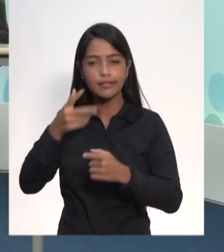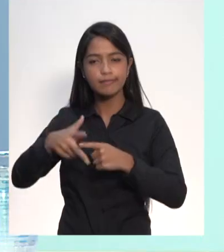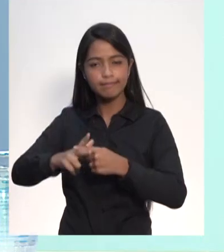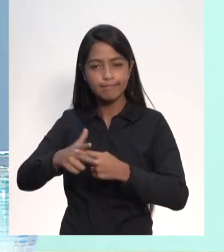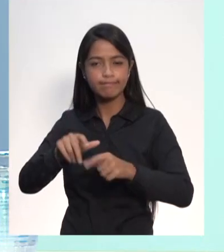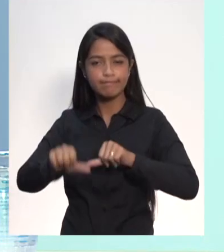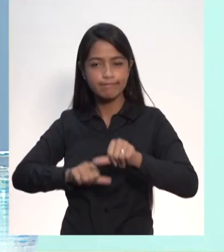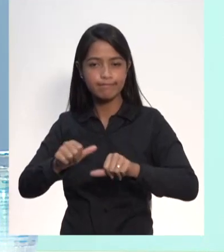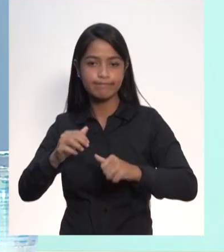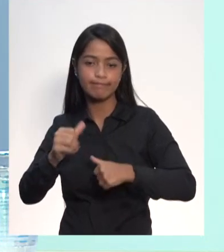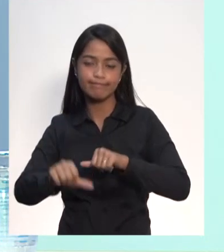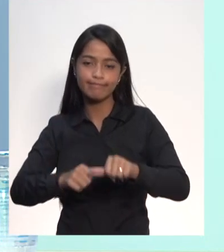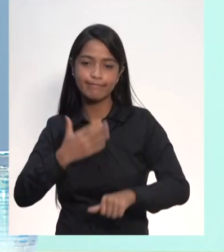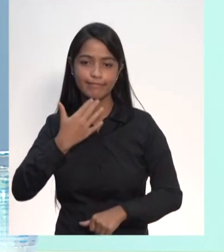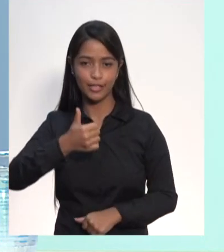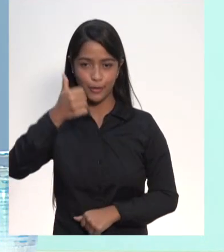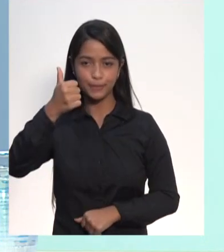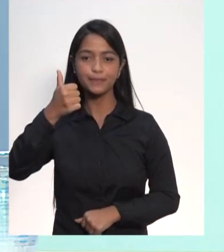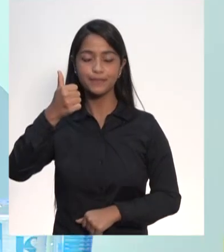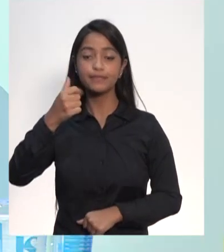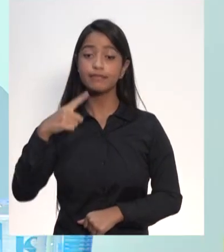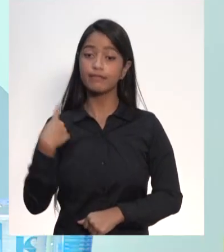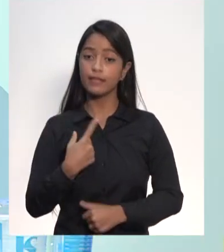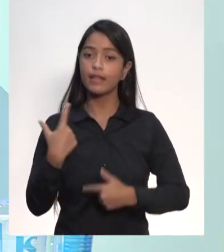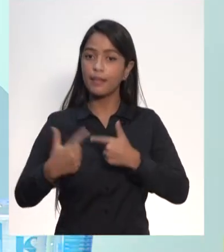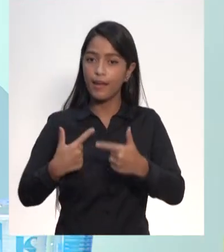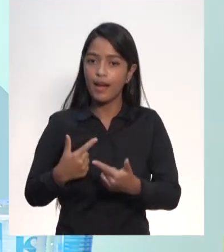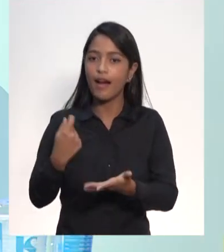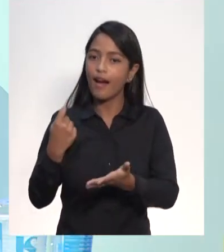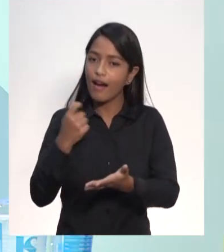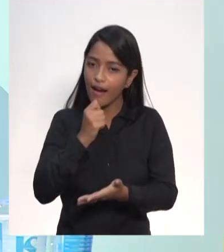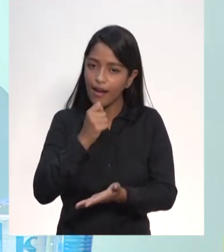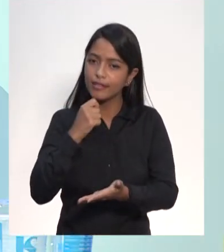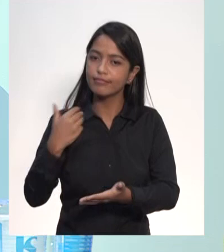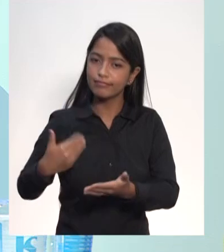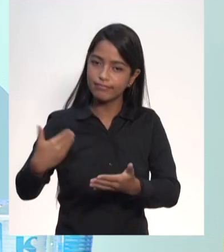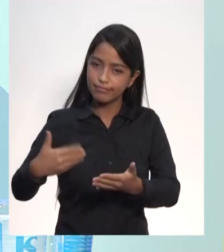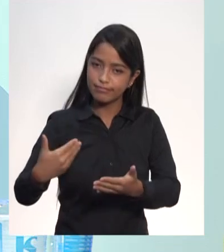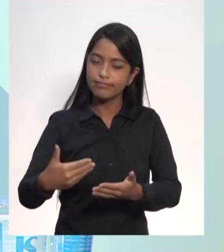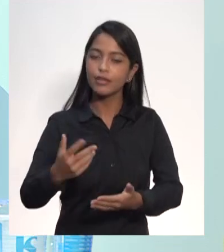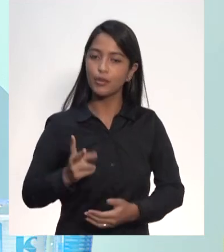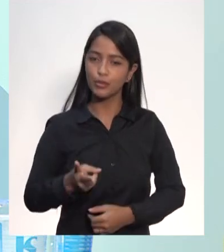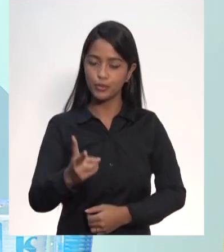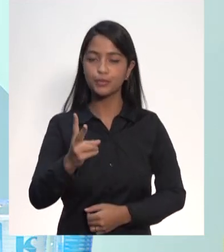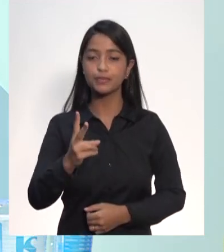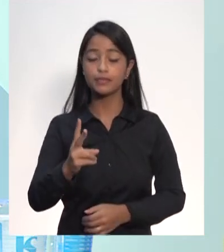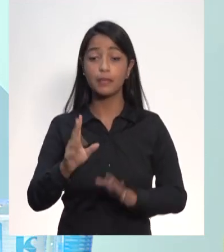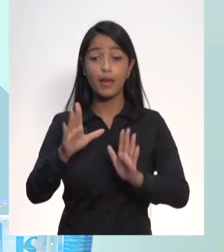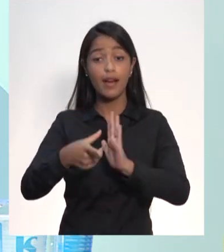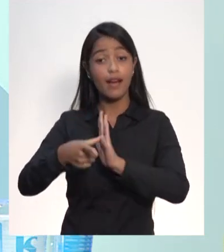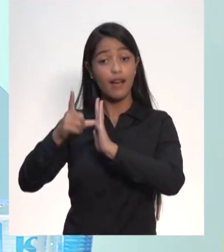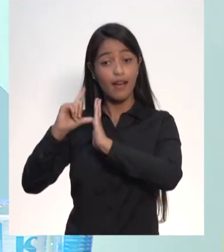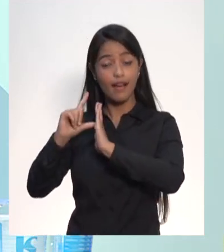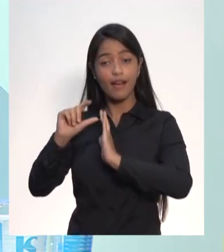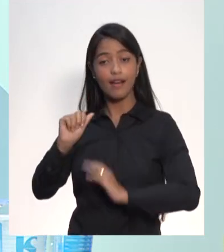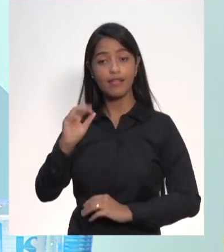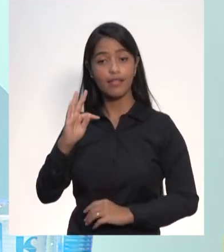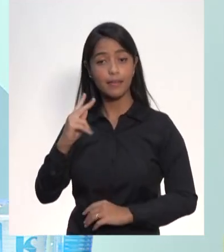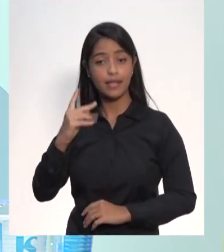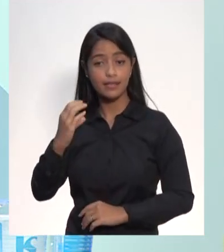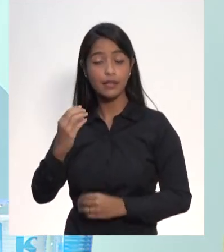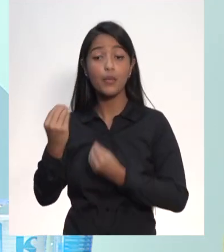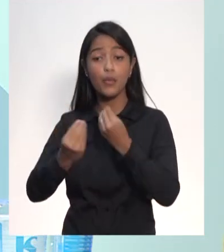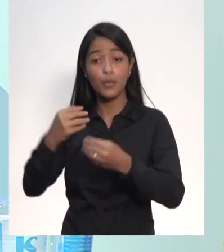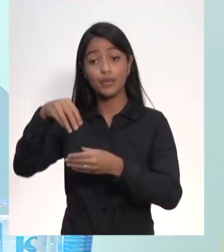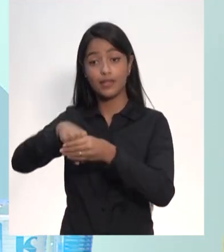trabalho ainda, só que era um momento que essas ATPCs estavam sendo realizadas presencialmente nas